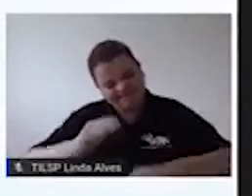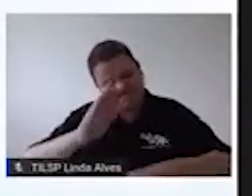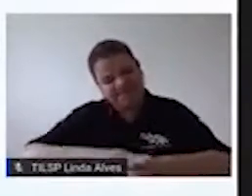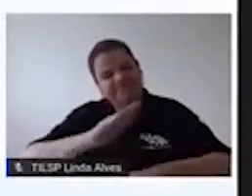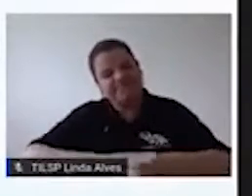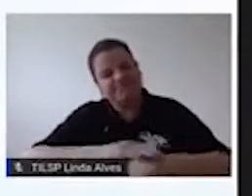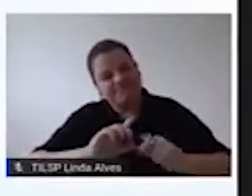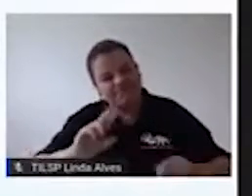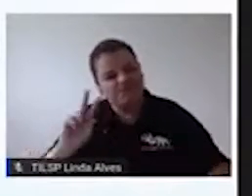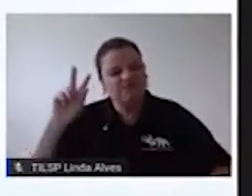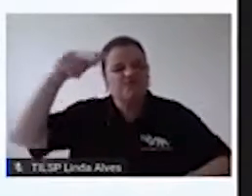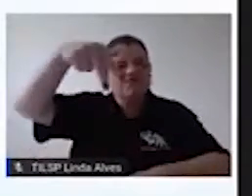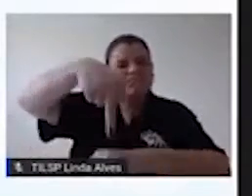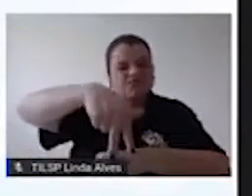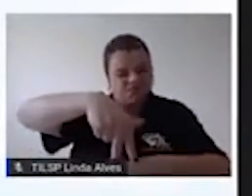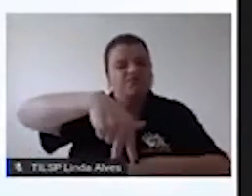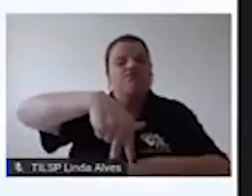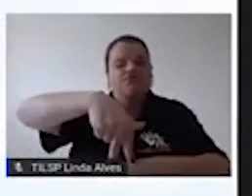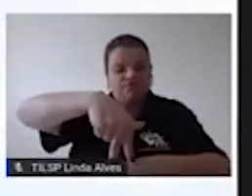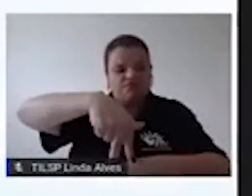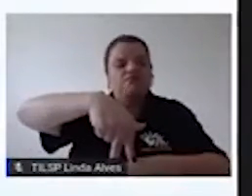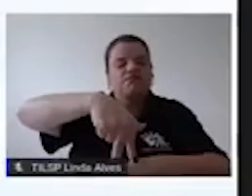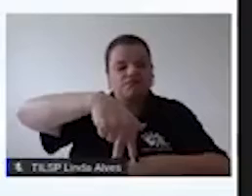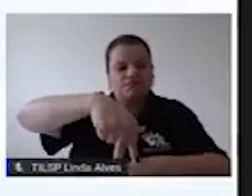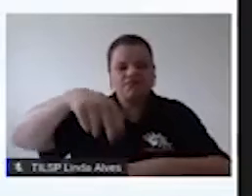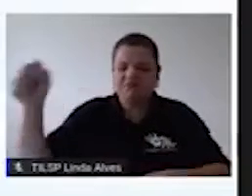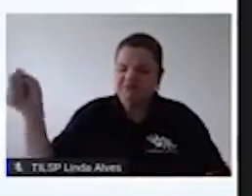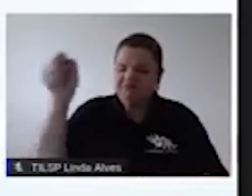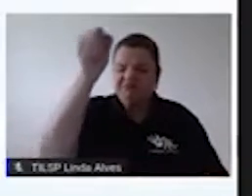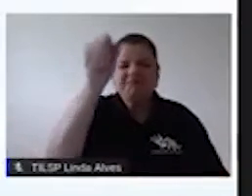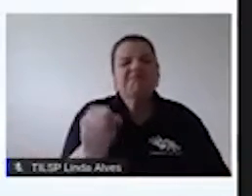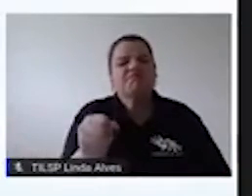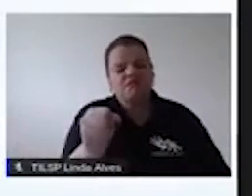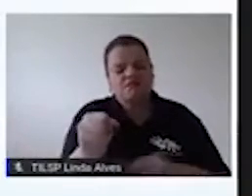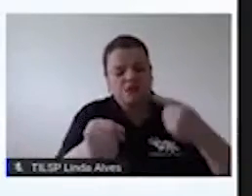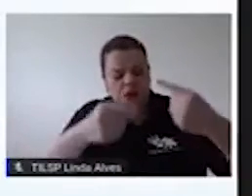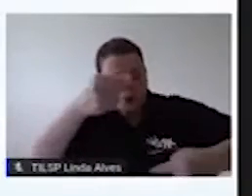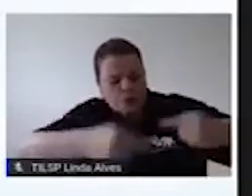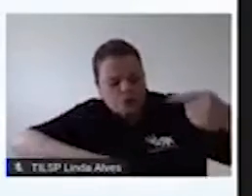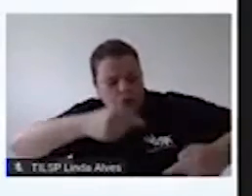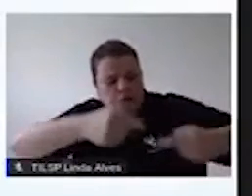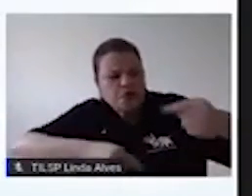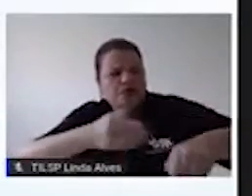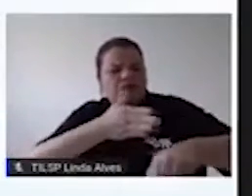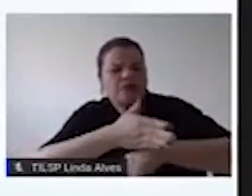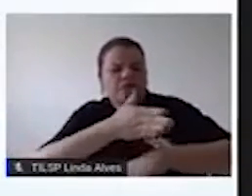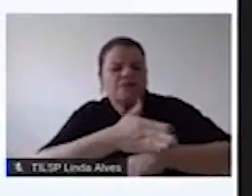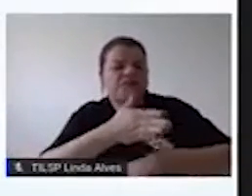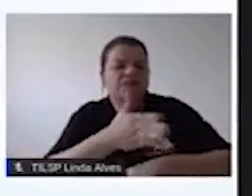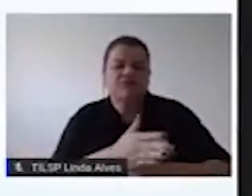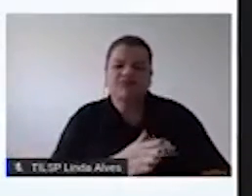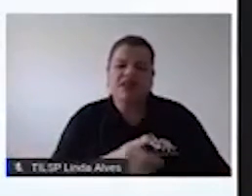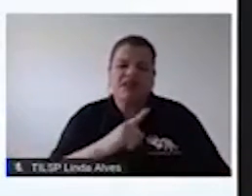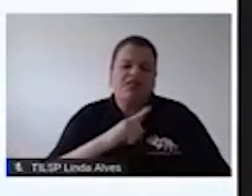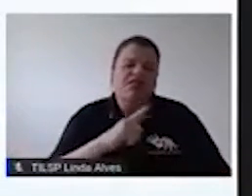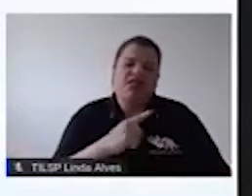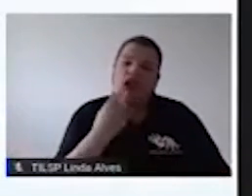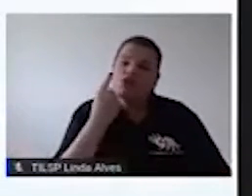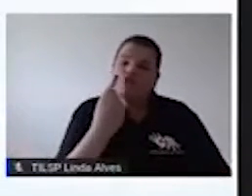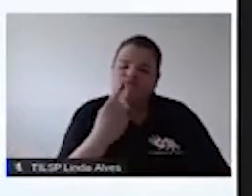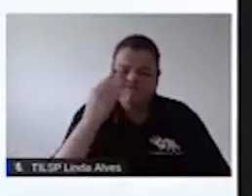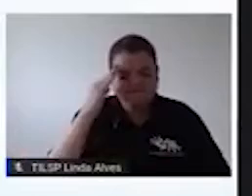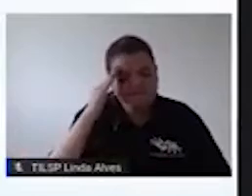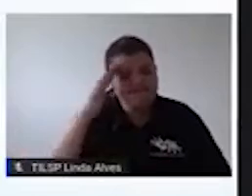de se colocar, né, dentro dessa condição política, com um elemento que eu acho que é fundamental